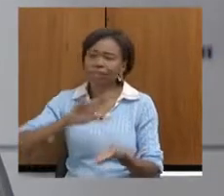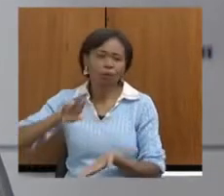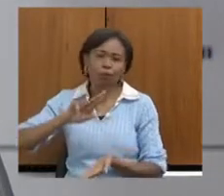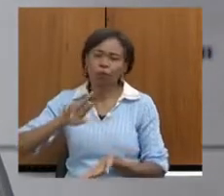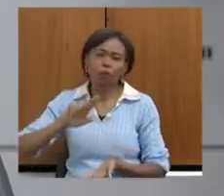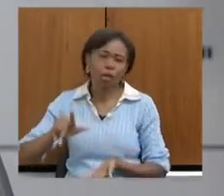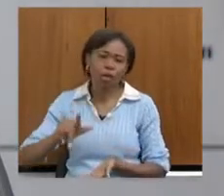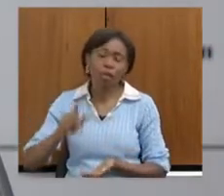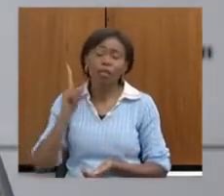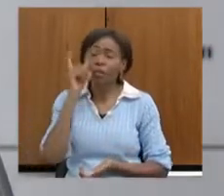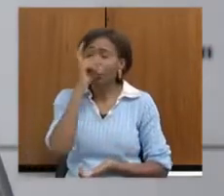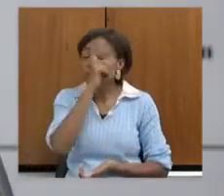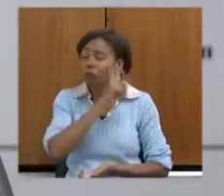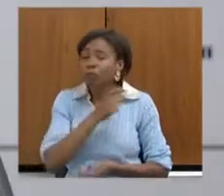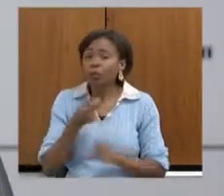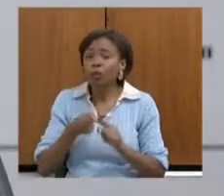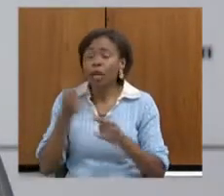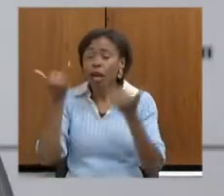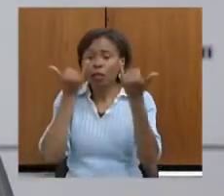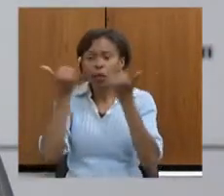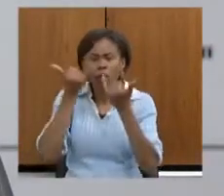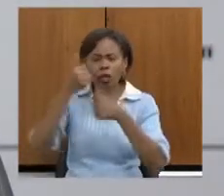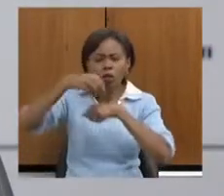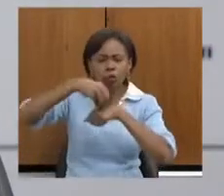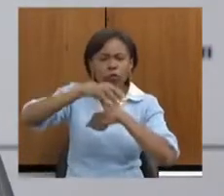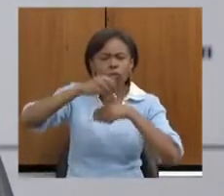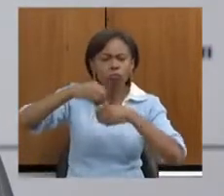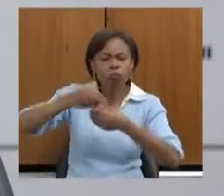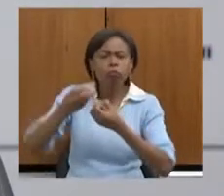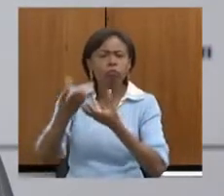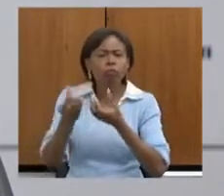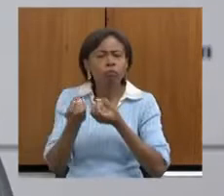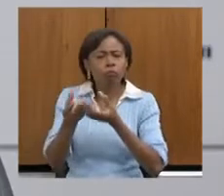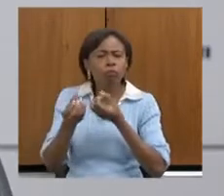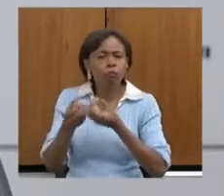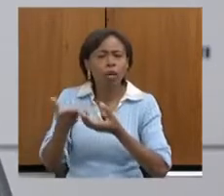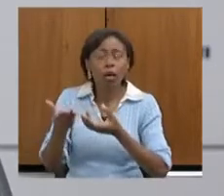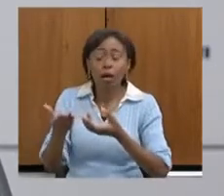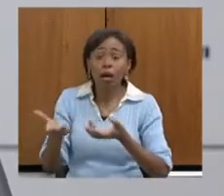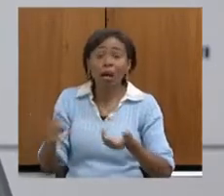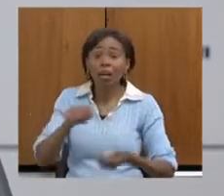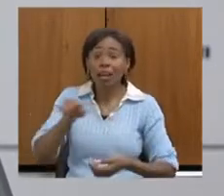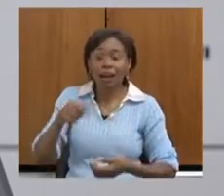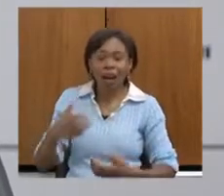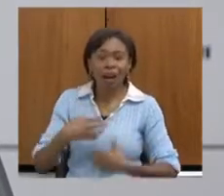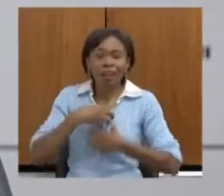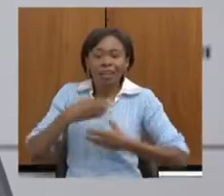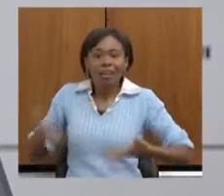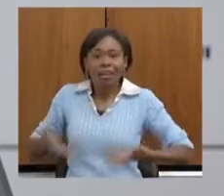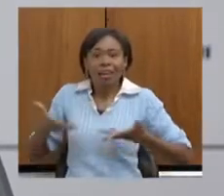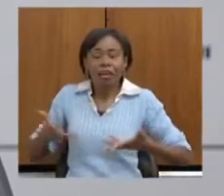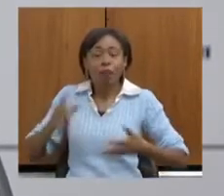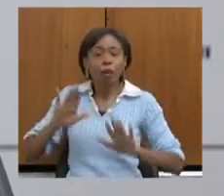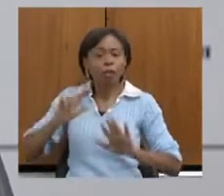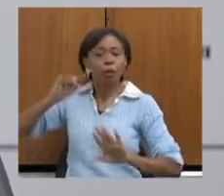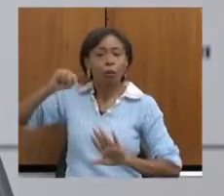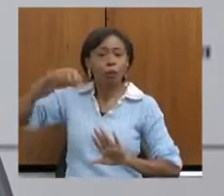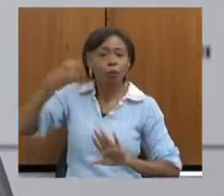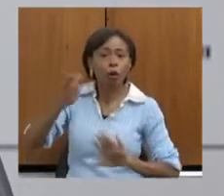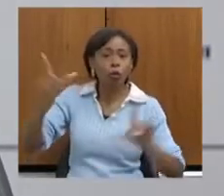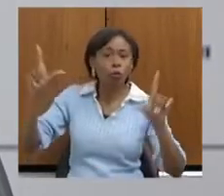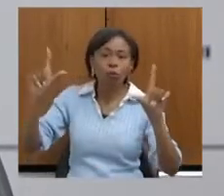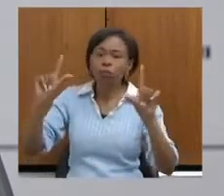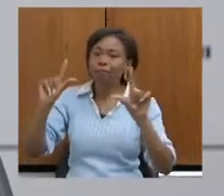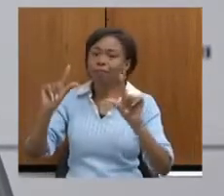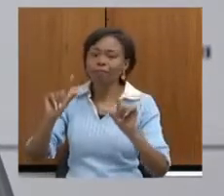muito difícil que as informações repassadas não as expectativas que mais tarde por mudanças de premissa aumento ou diminuição